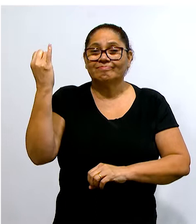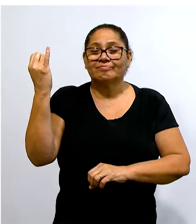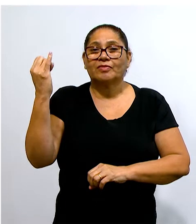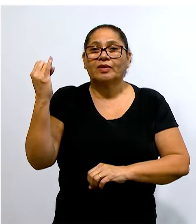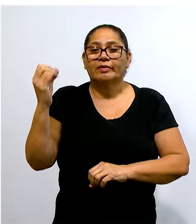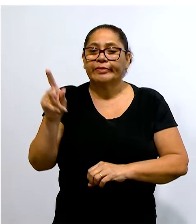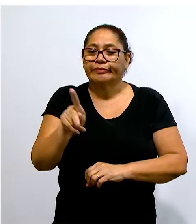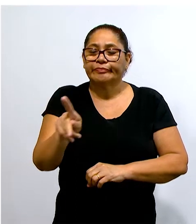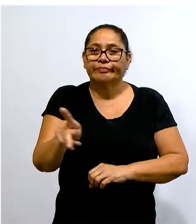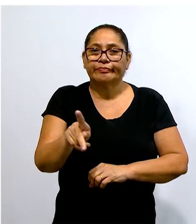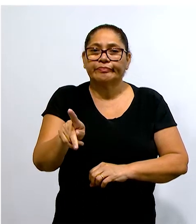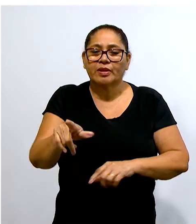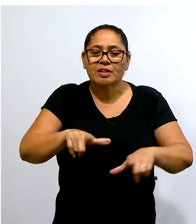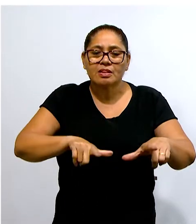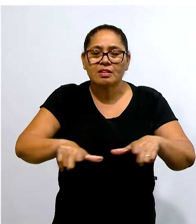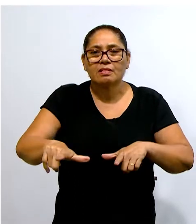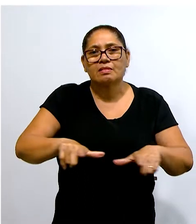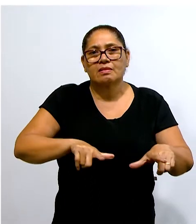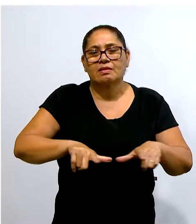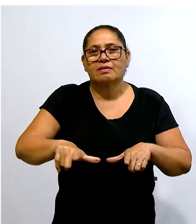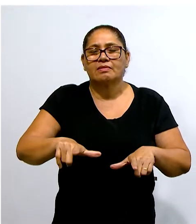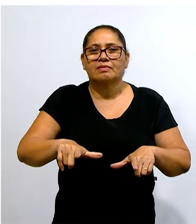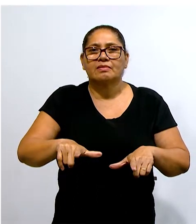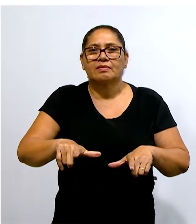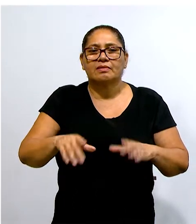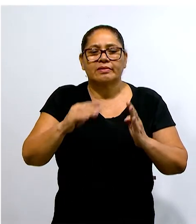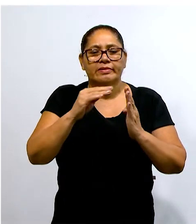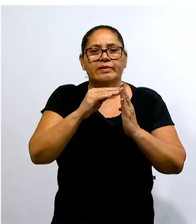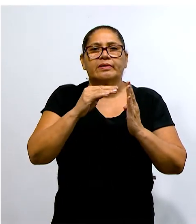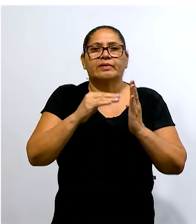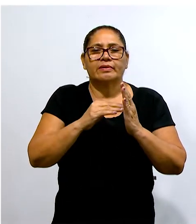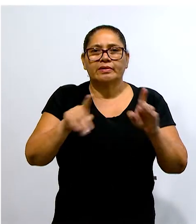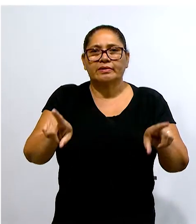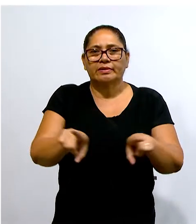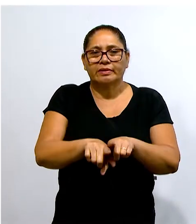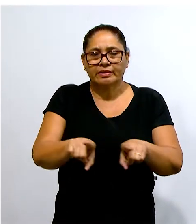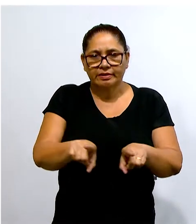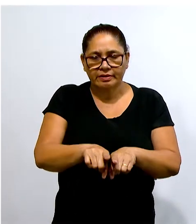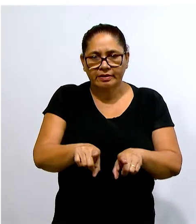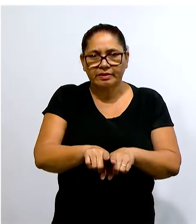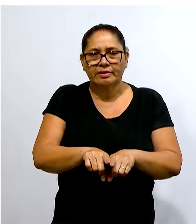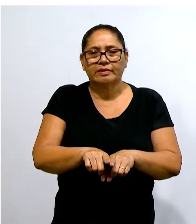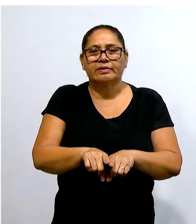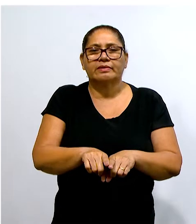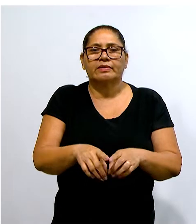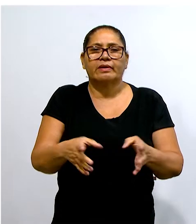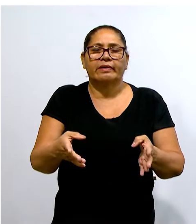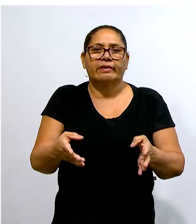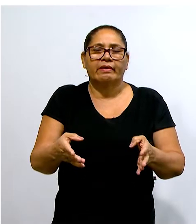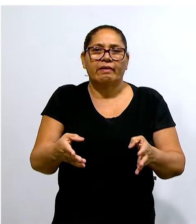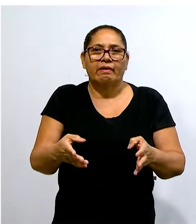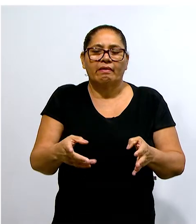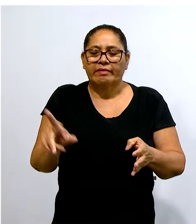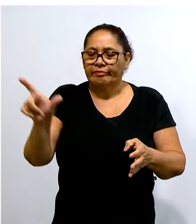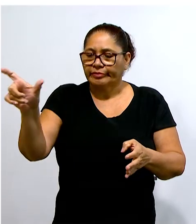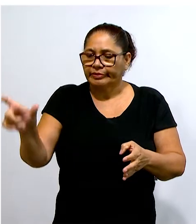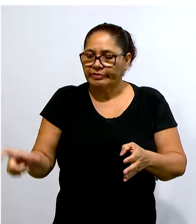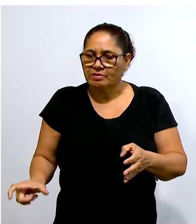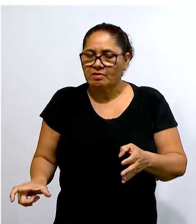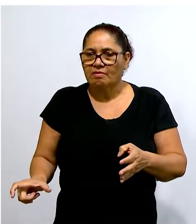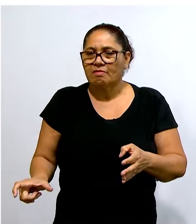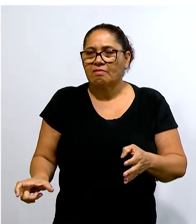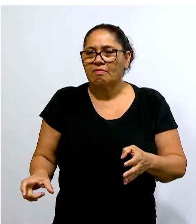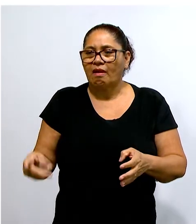para que o professor trabalhe, né, conteúdos também procedimentais e atitudinais, né?